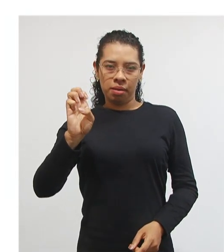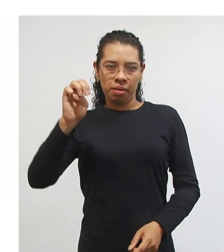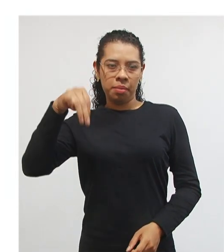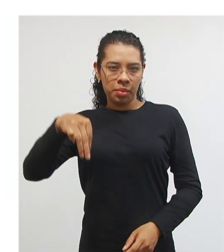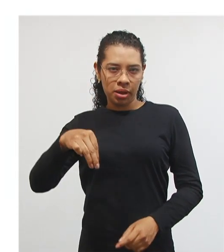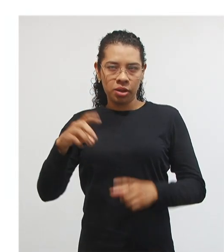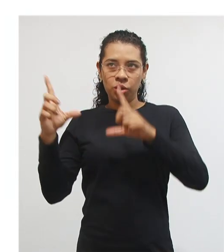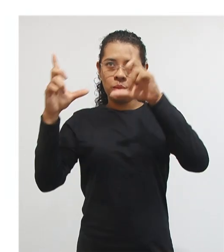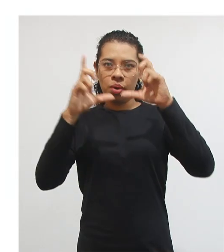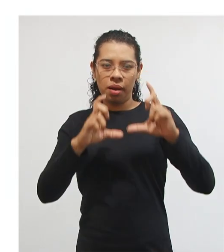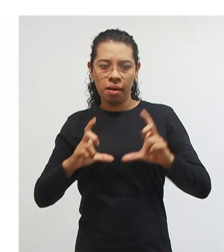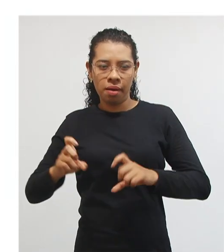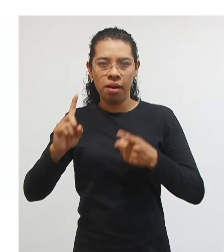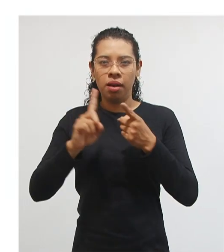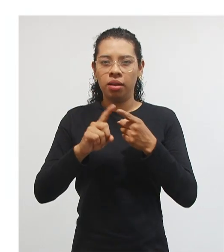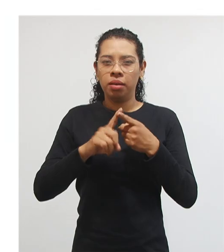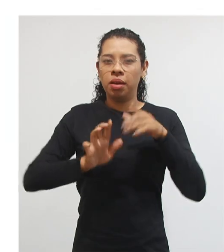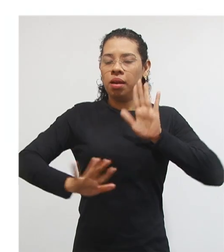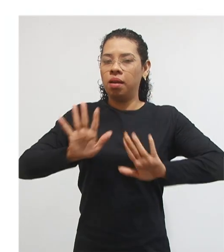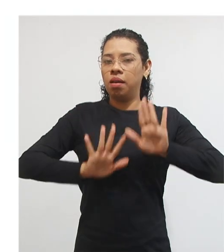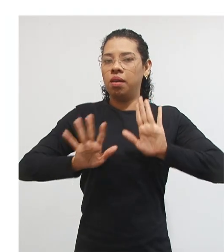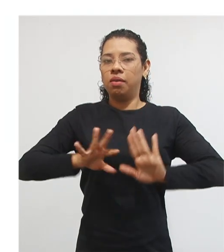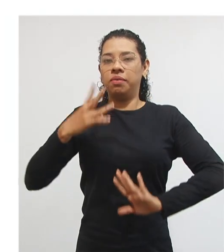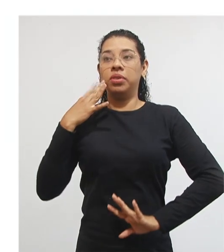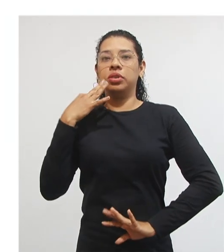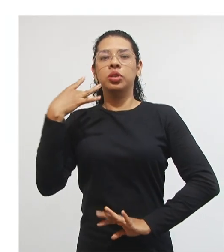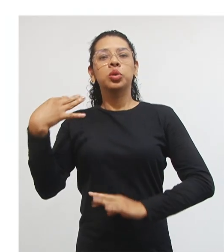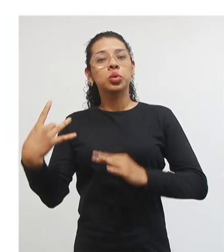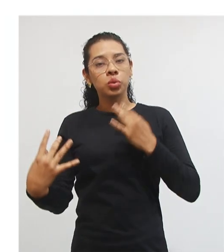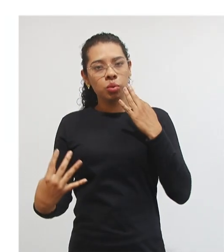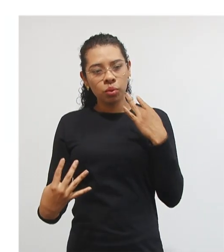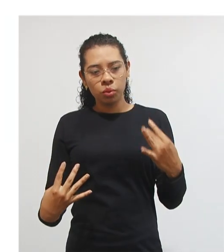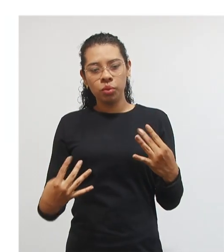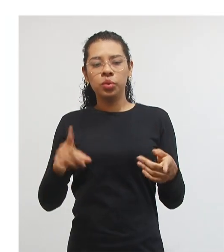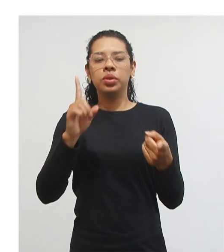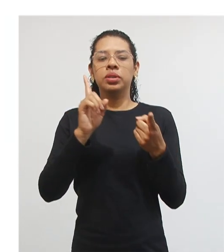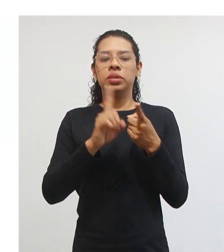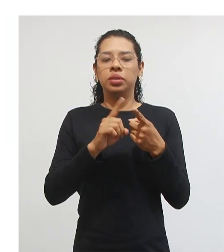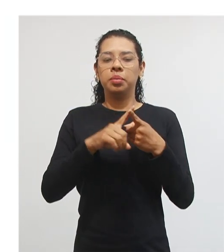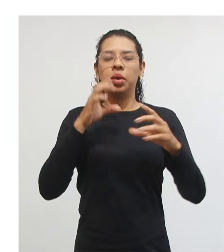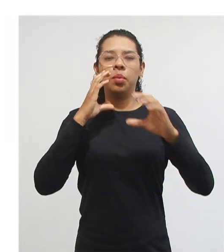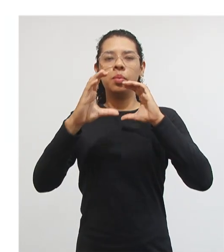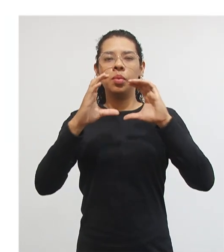daquela instituição, né? Uma comunicação integrada de marketing, que vai usar os